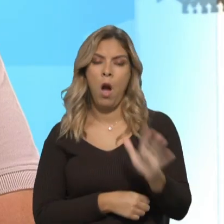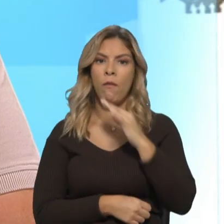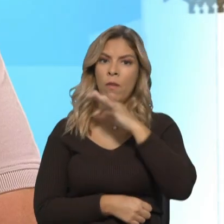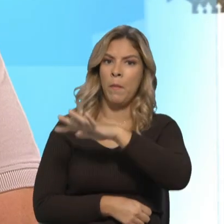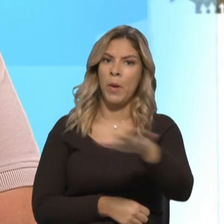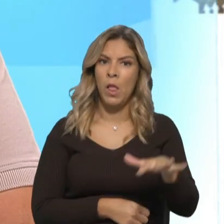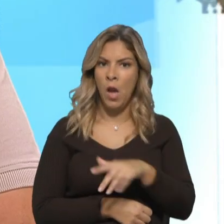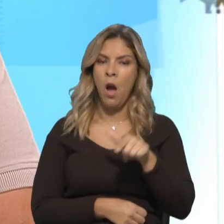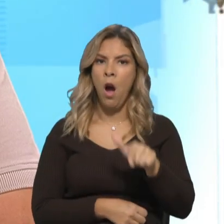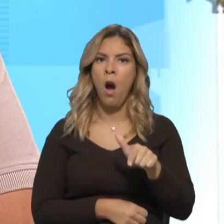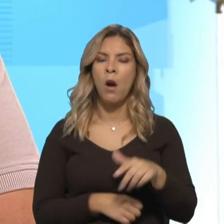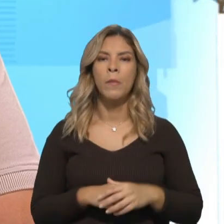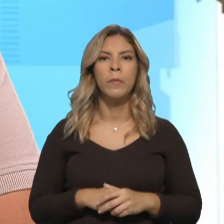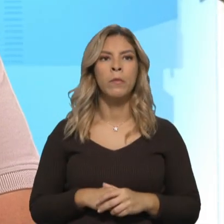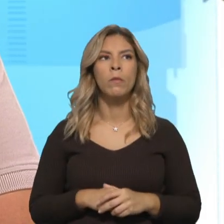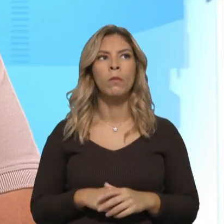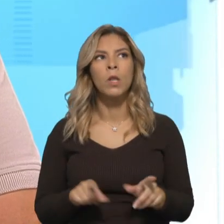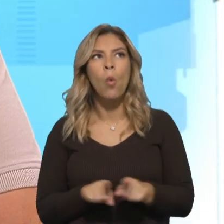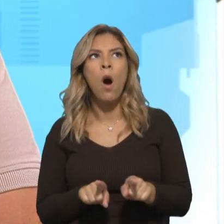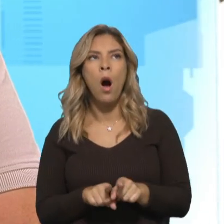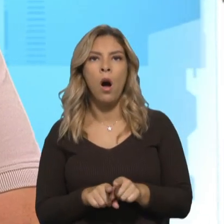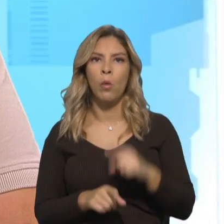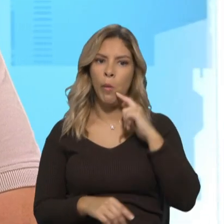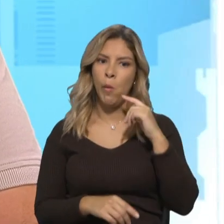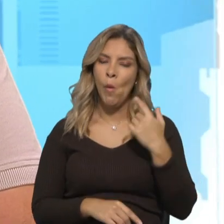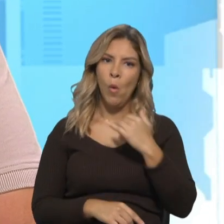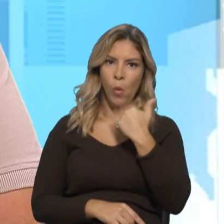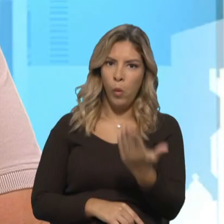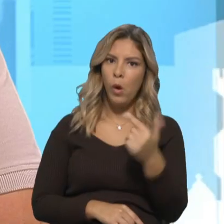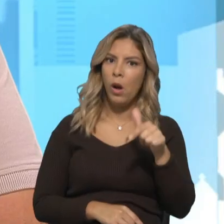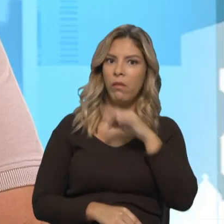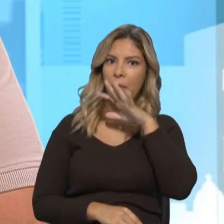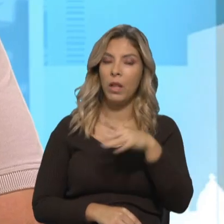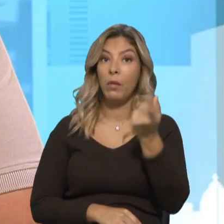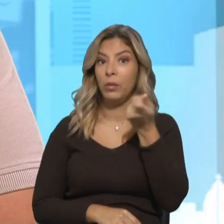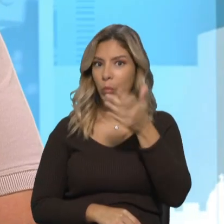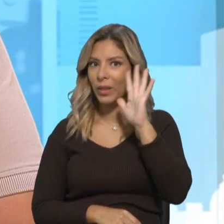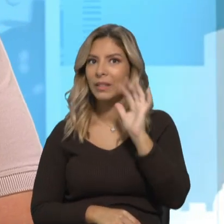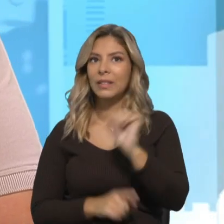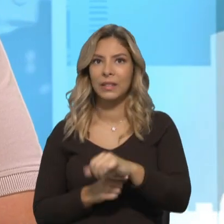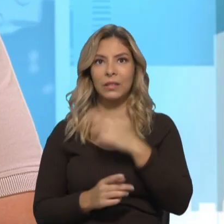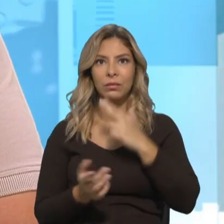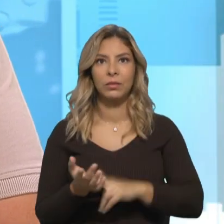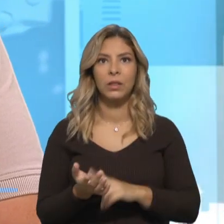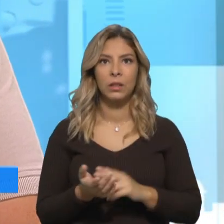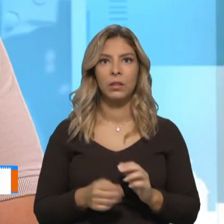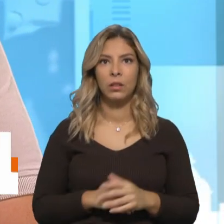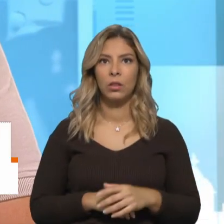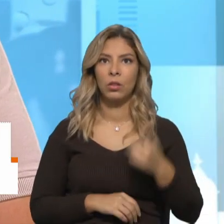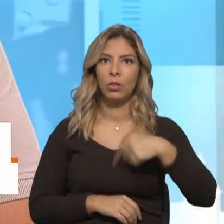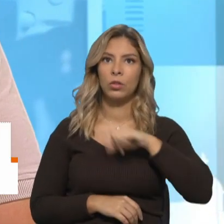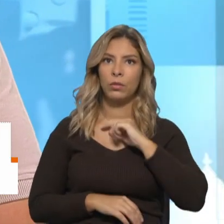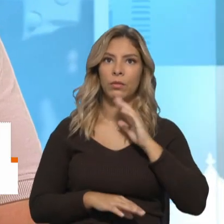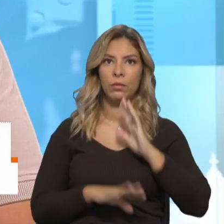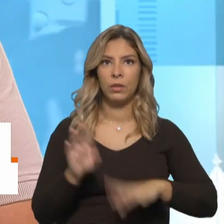assim, digamos, um ramo também da família da Consolata. Boa tarde. Sim, realmente é assim, os leigos missionários